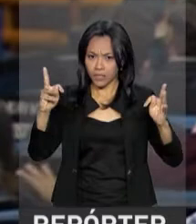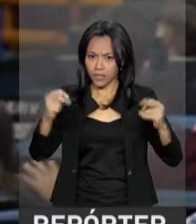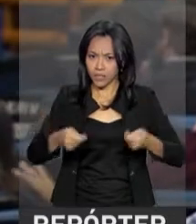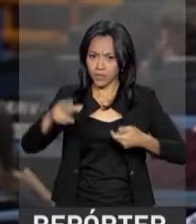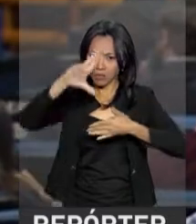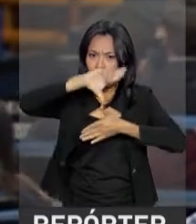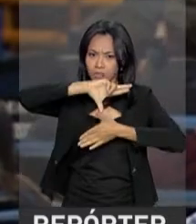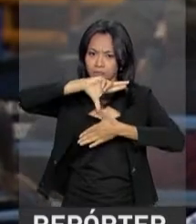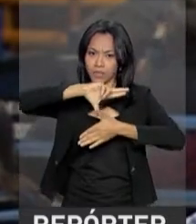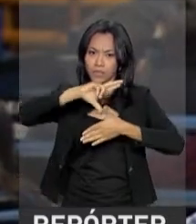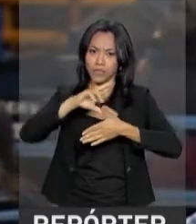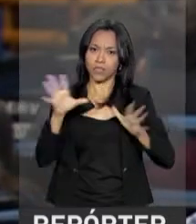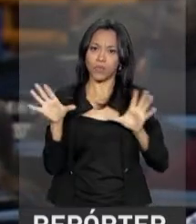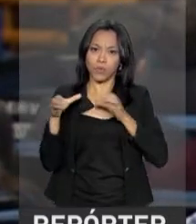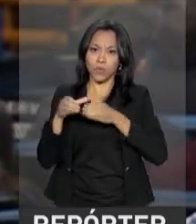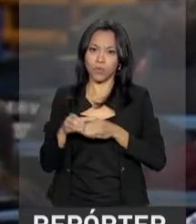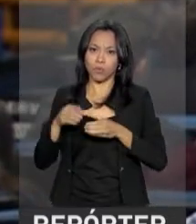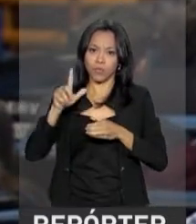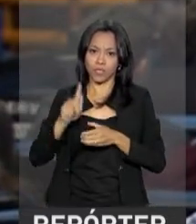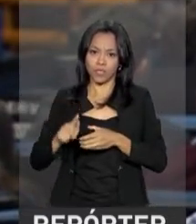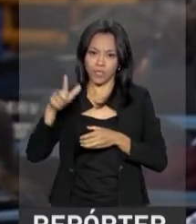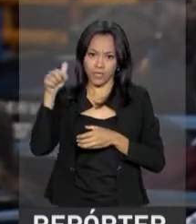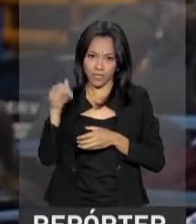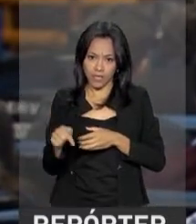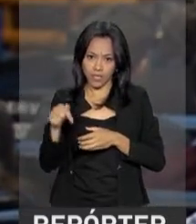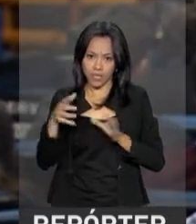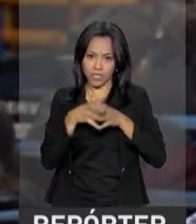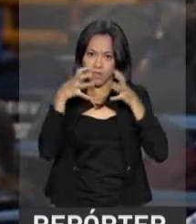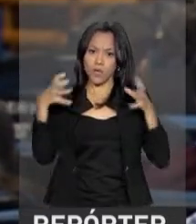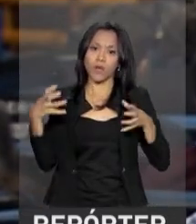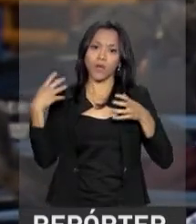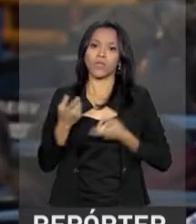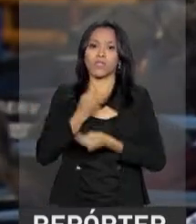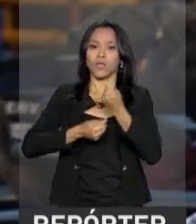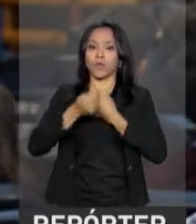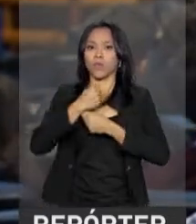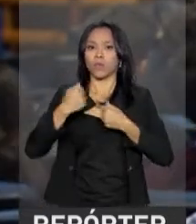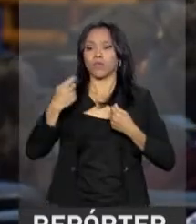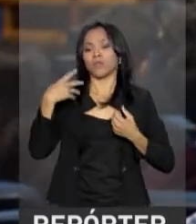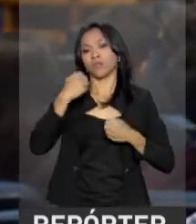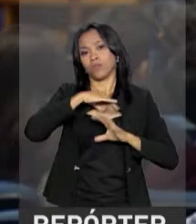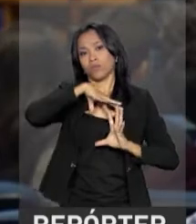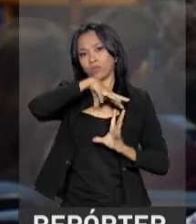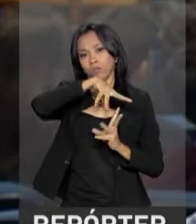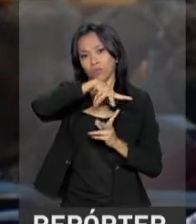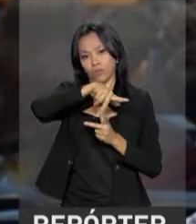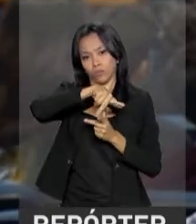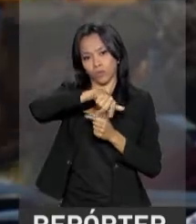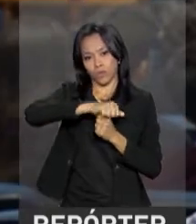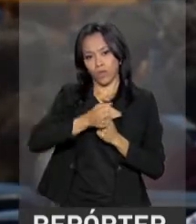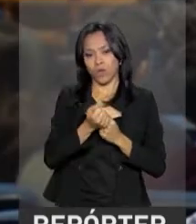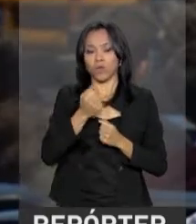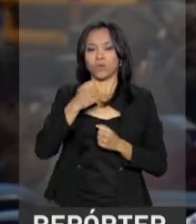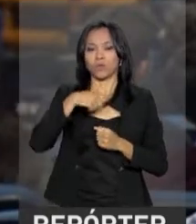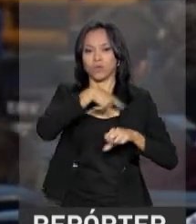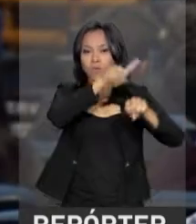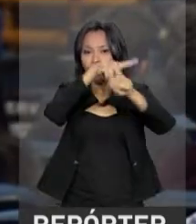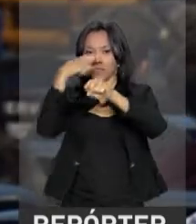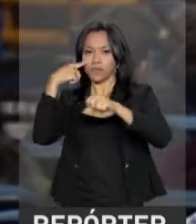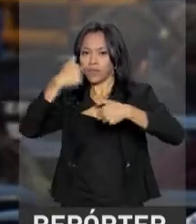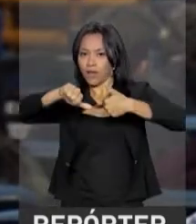e os membros do G7, grupo que reúne as maiores economias do mundo. Os 47 países analisados correspondem